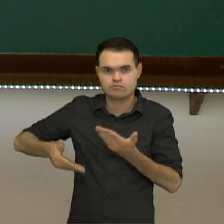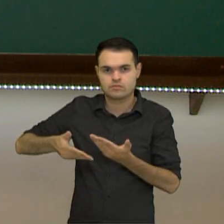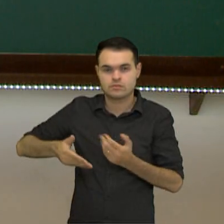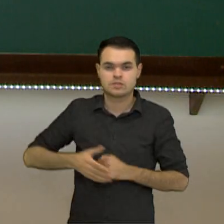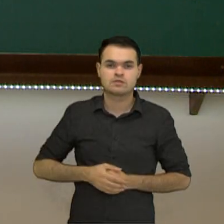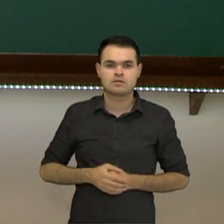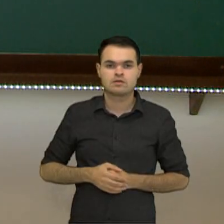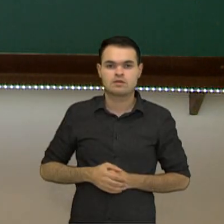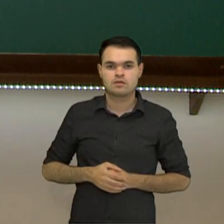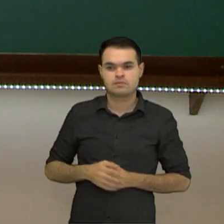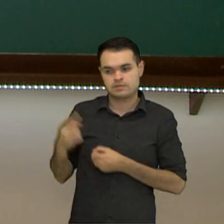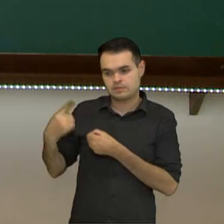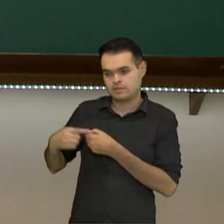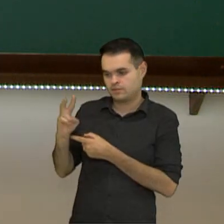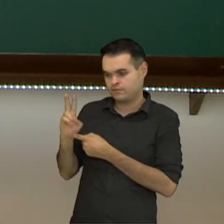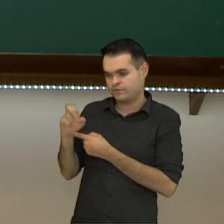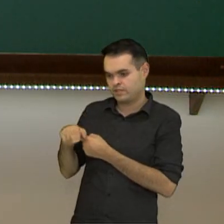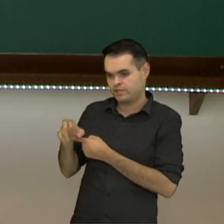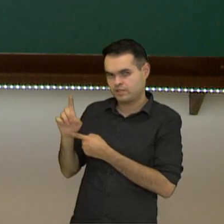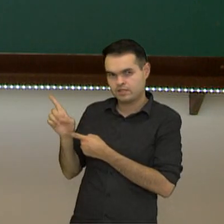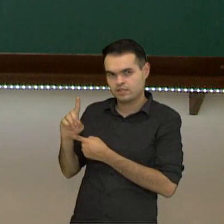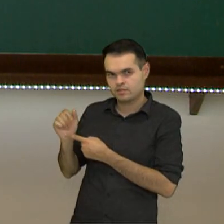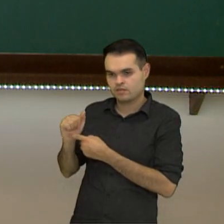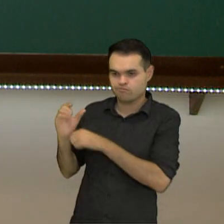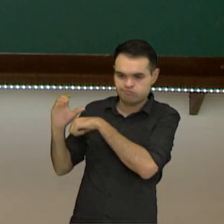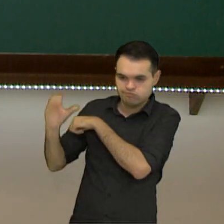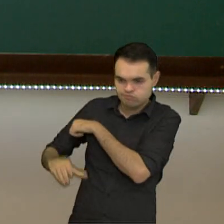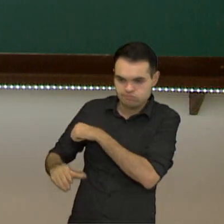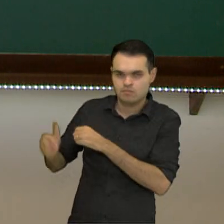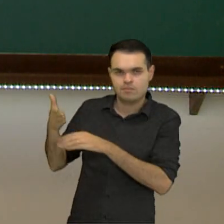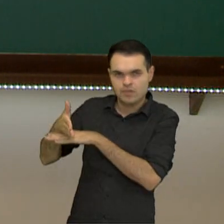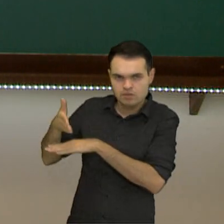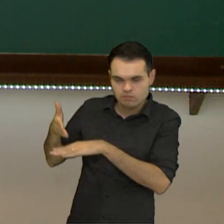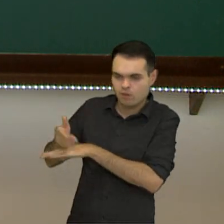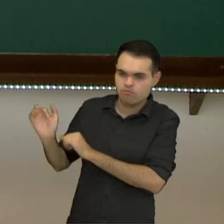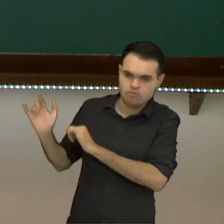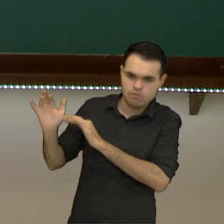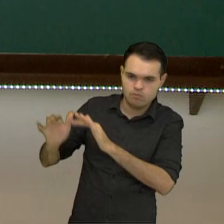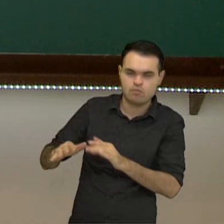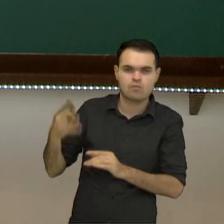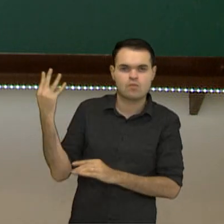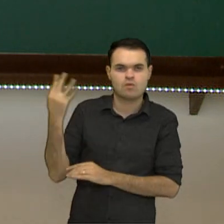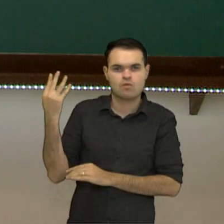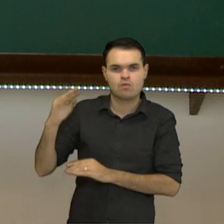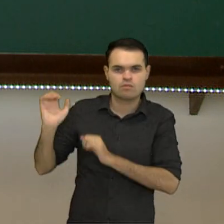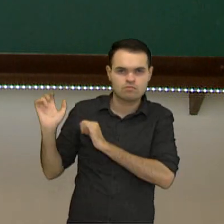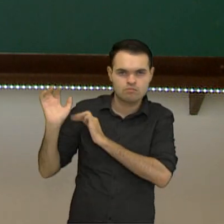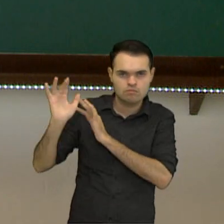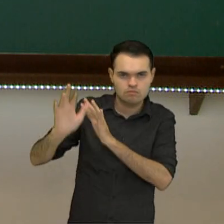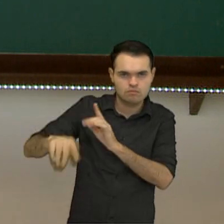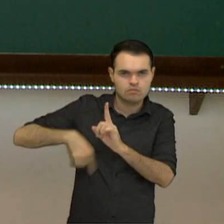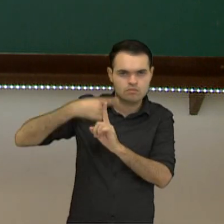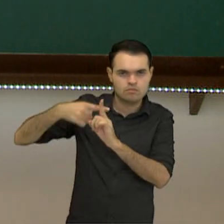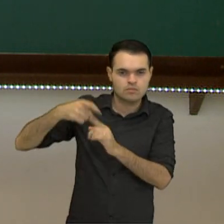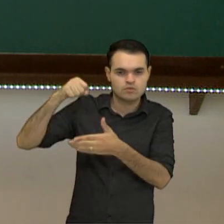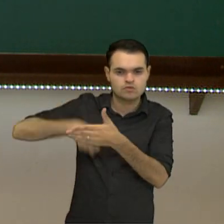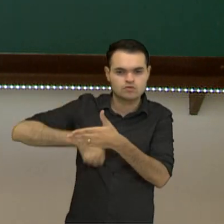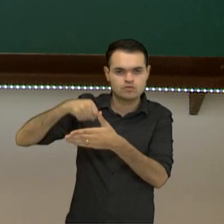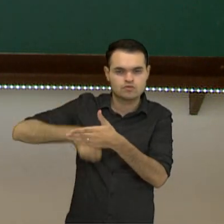de Veneza que participaram da Quarta Cruzada, né? Eles exigiram então que a cidade